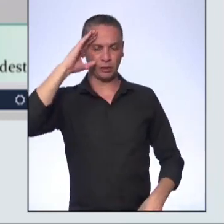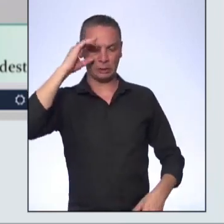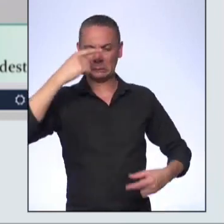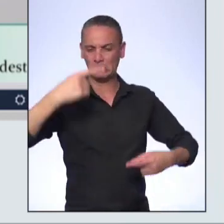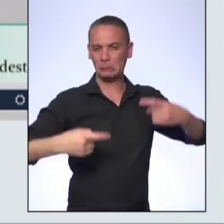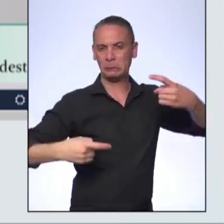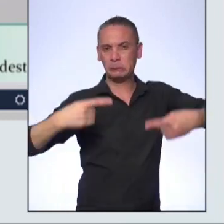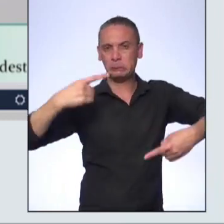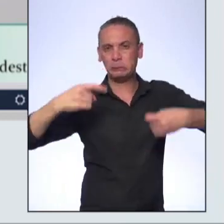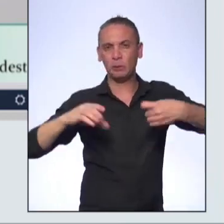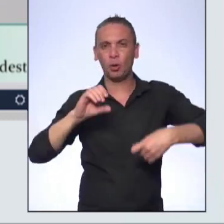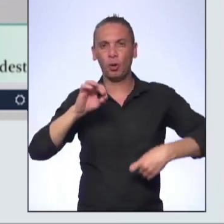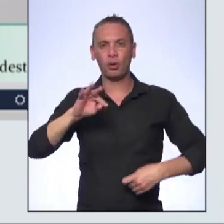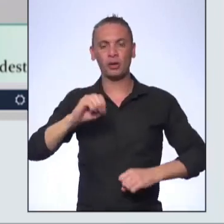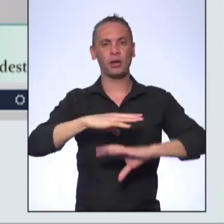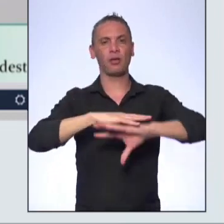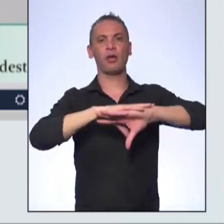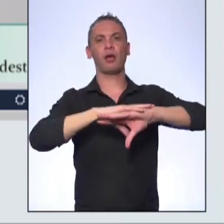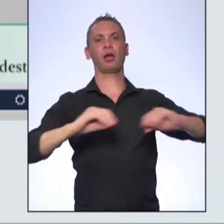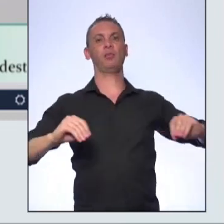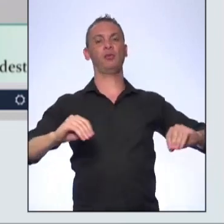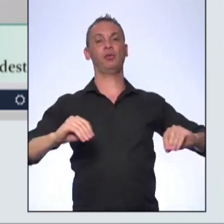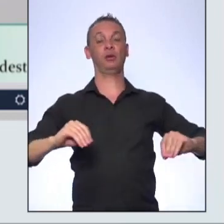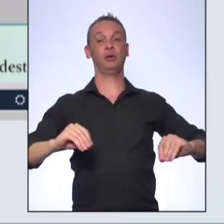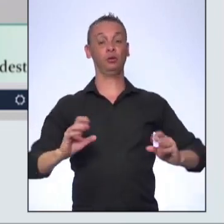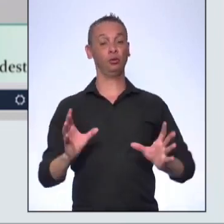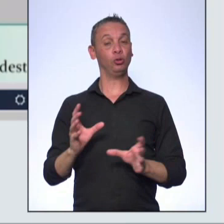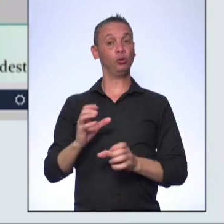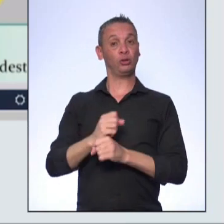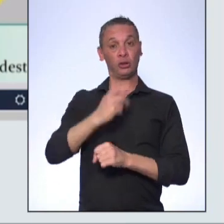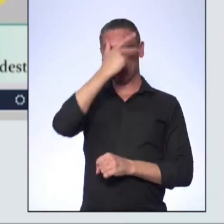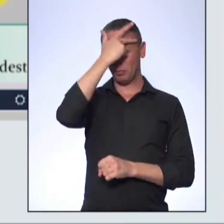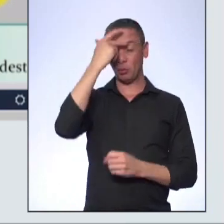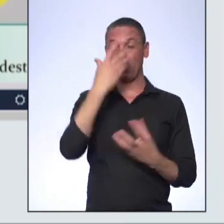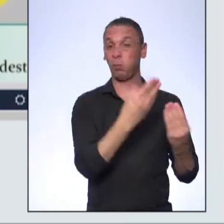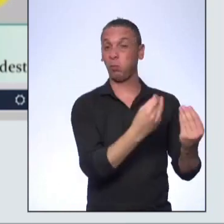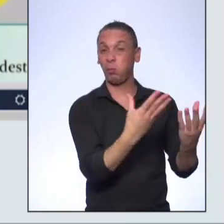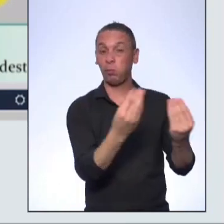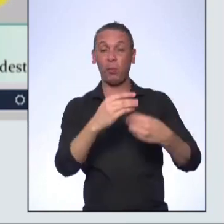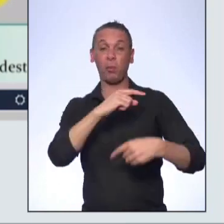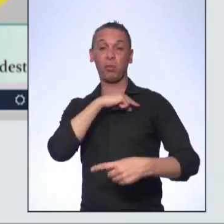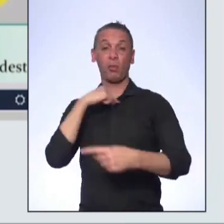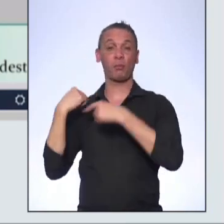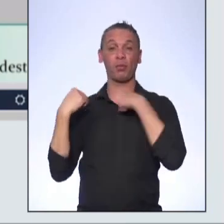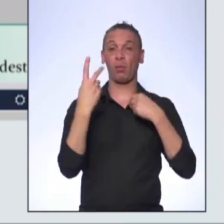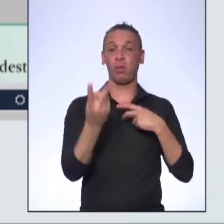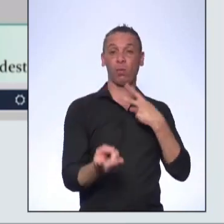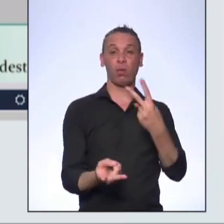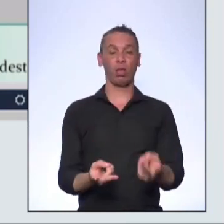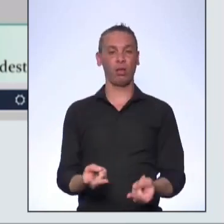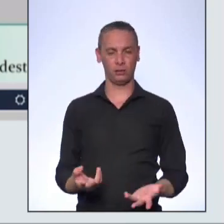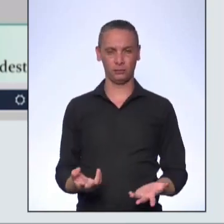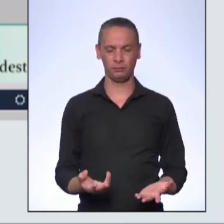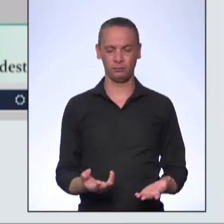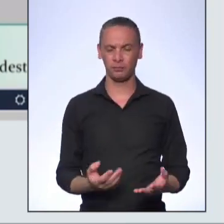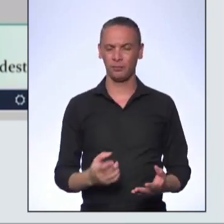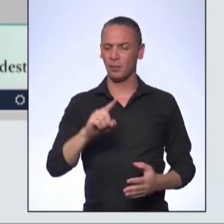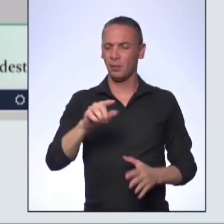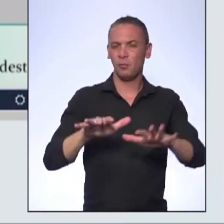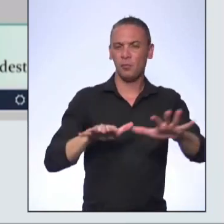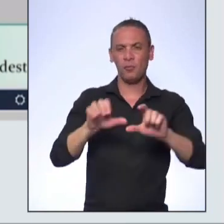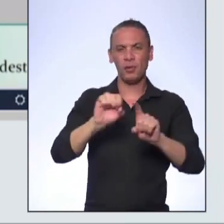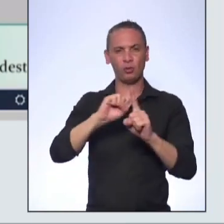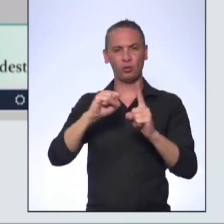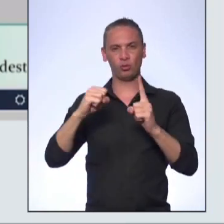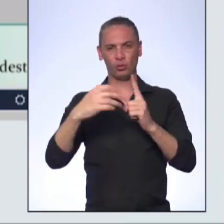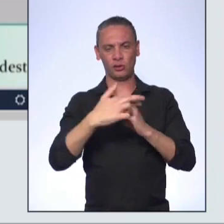do Contestado, deixando como resultado a morte de centenas de sertanejos. Dando continuidade aos movimentos sociais da